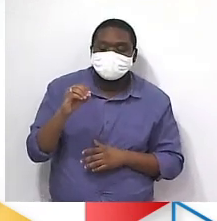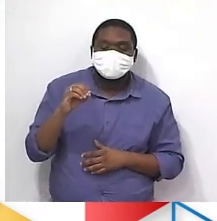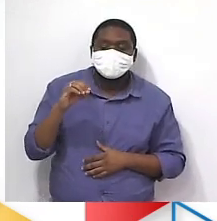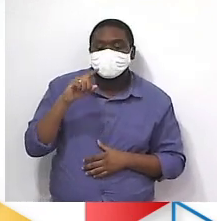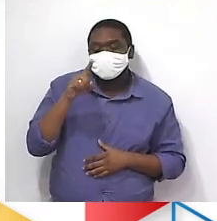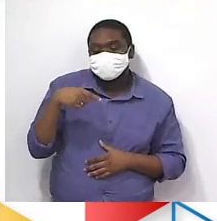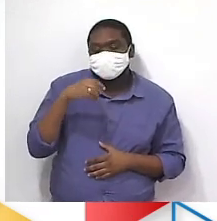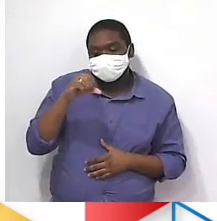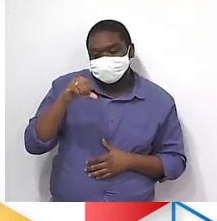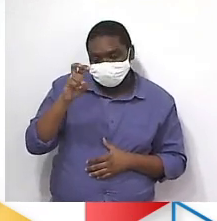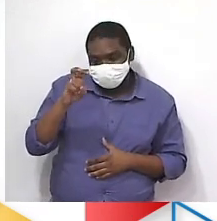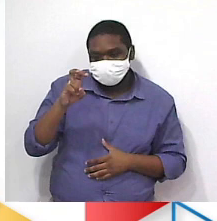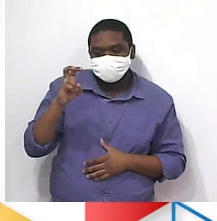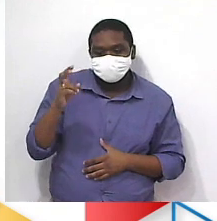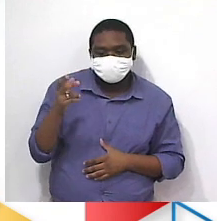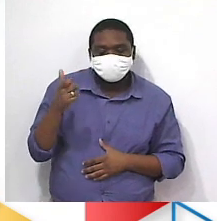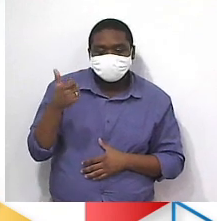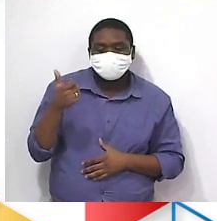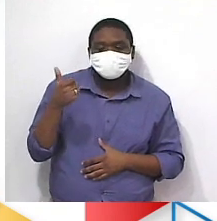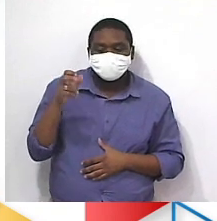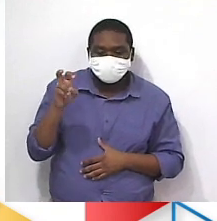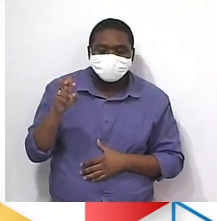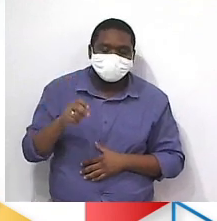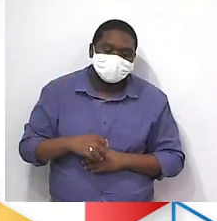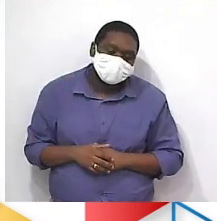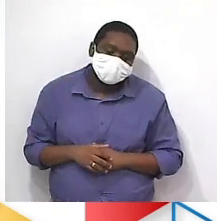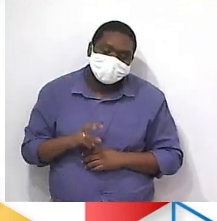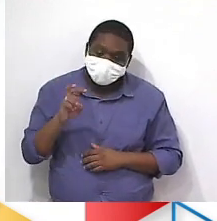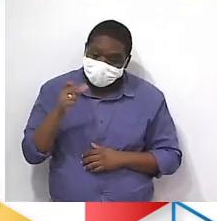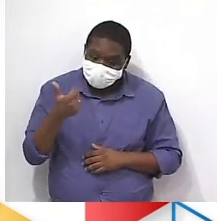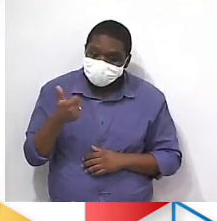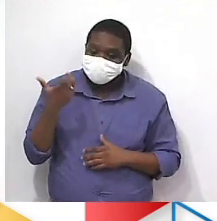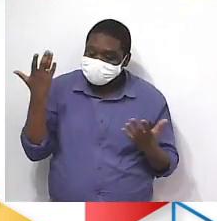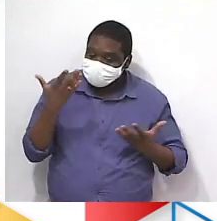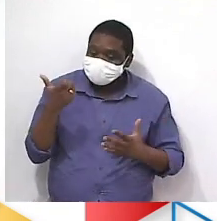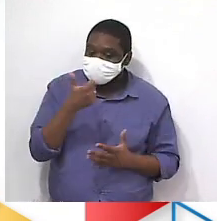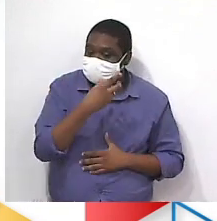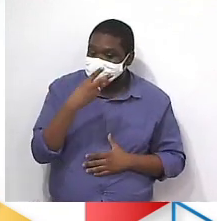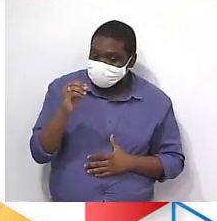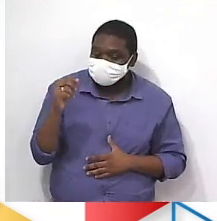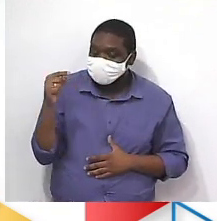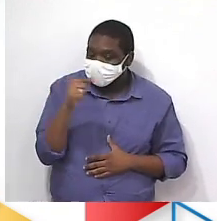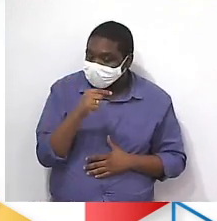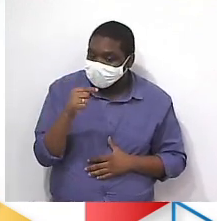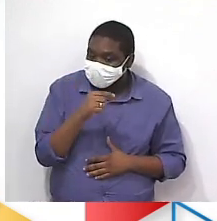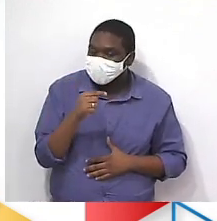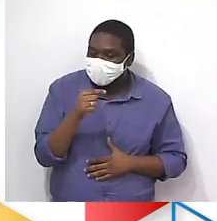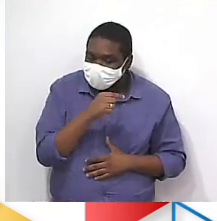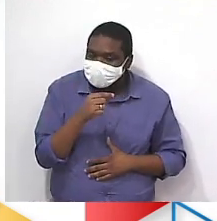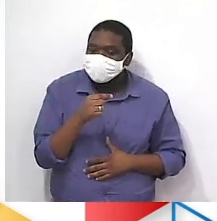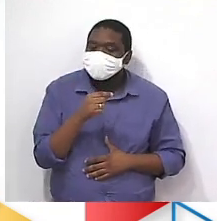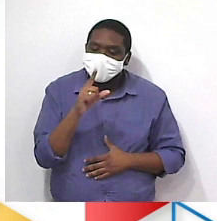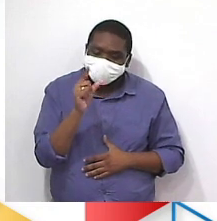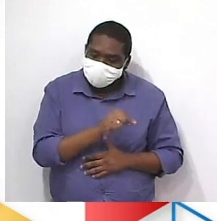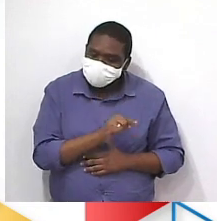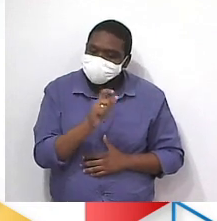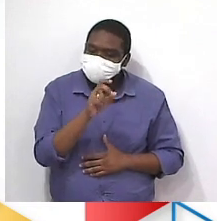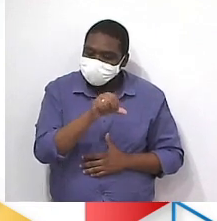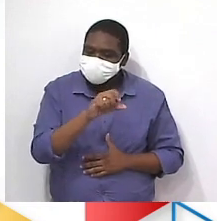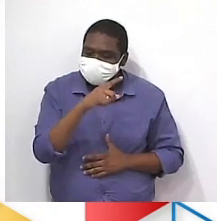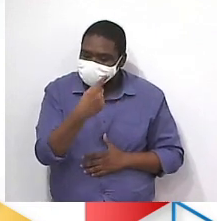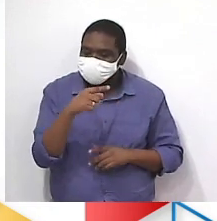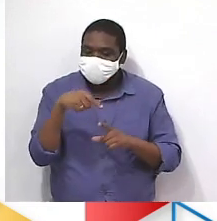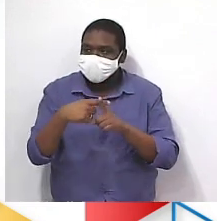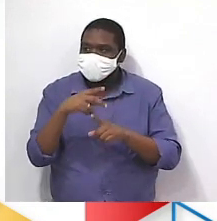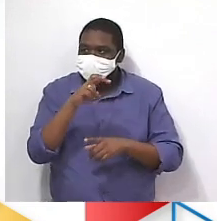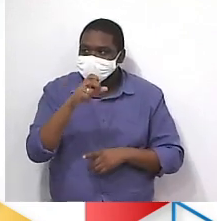vamos colocar na ordem, tá bom? Vamos lá. 130 tem que ser menor que 92 mais 51. É verdade? Quanto